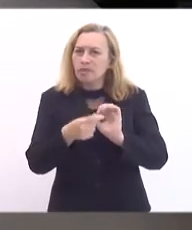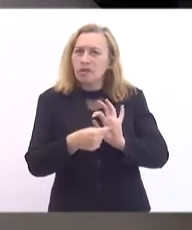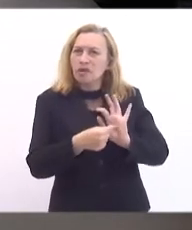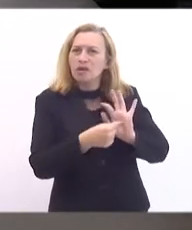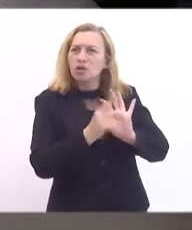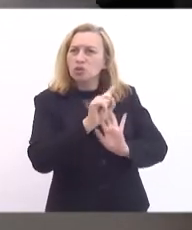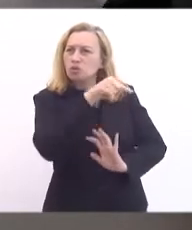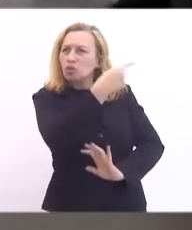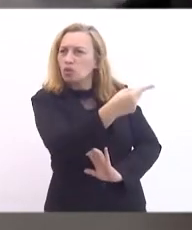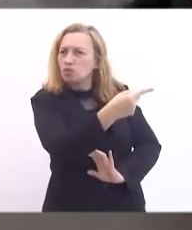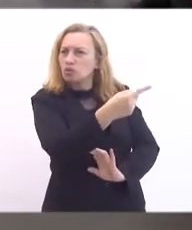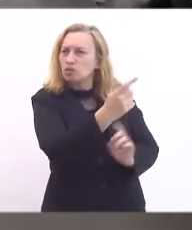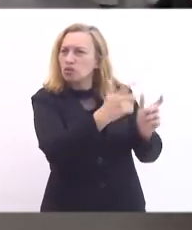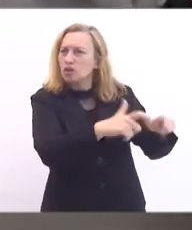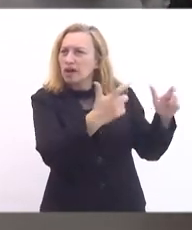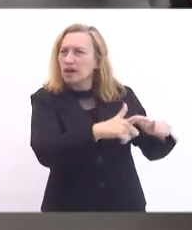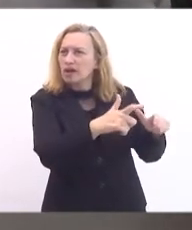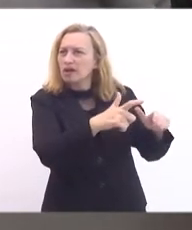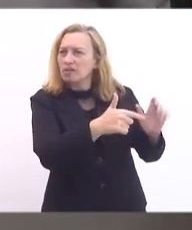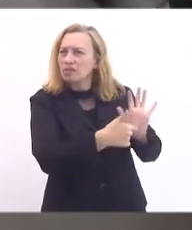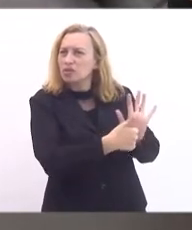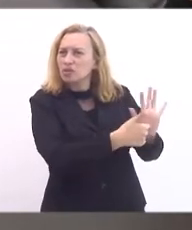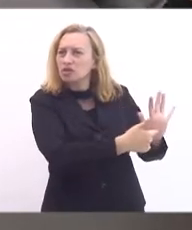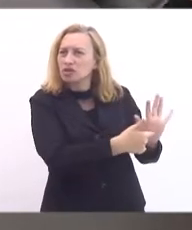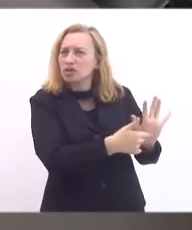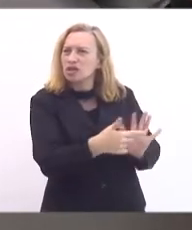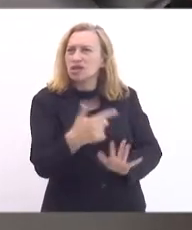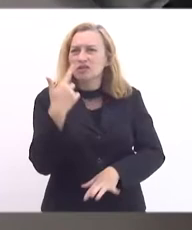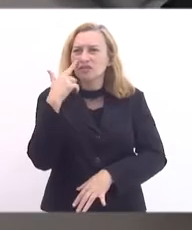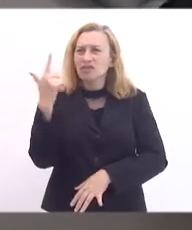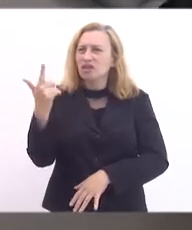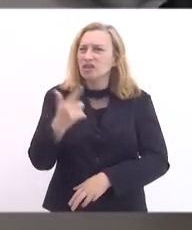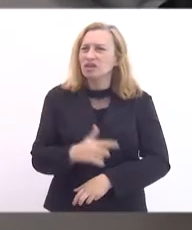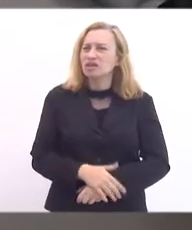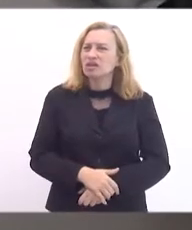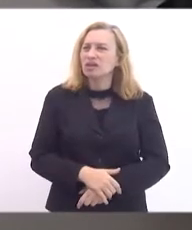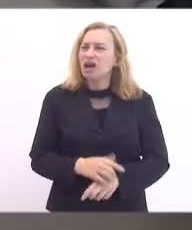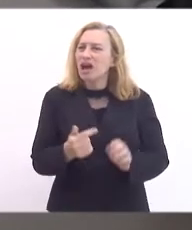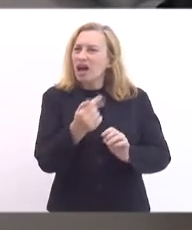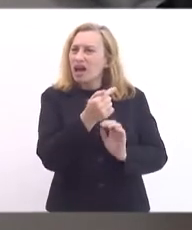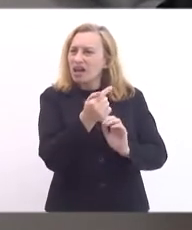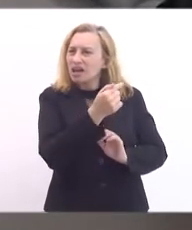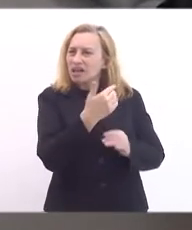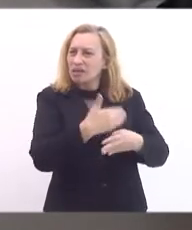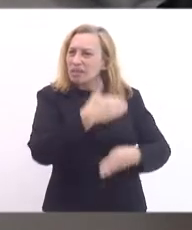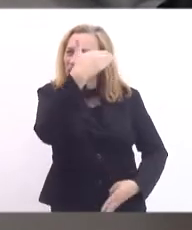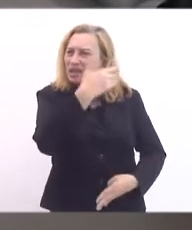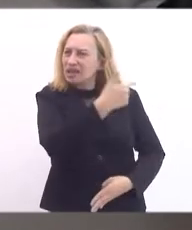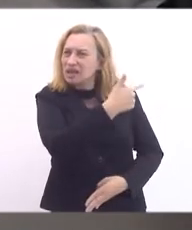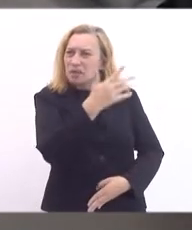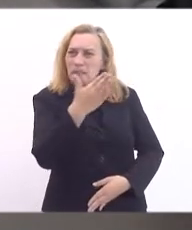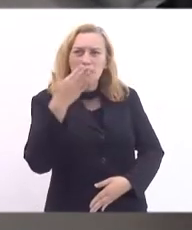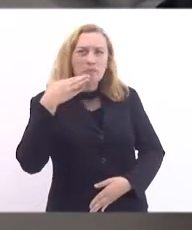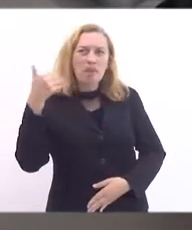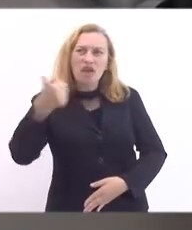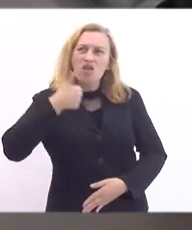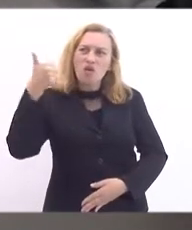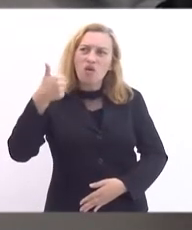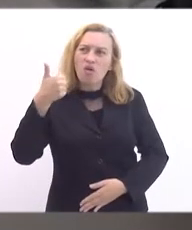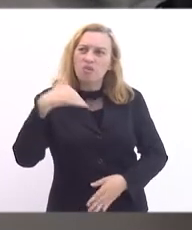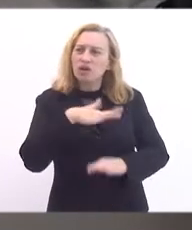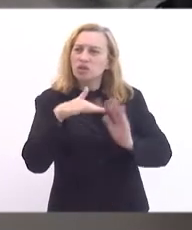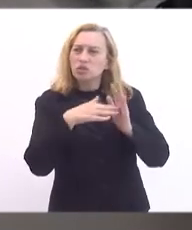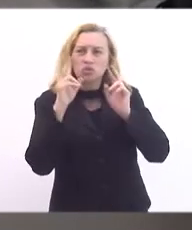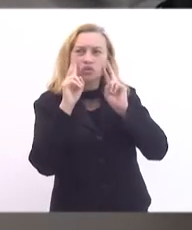lá Esse é o daquela parede lá mano para facilitar sua